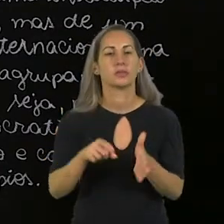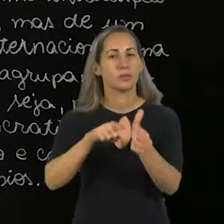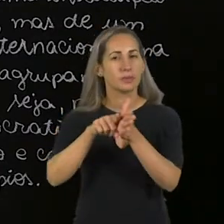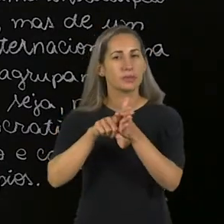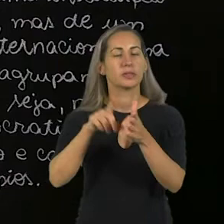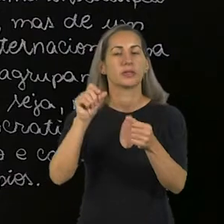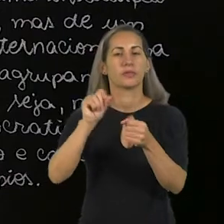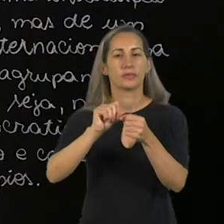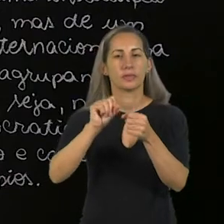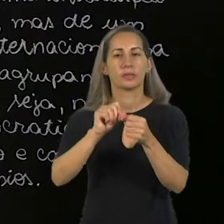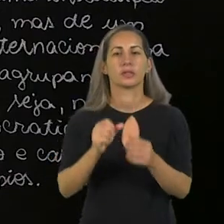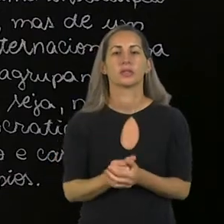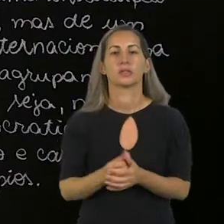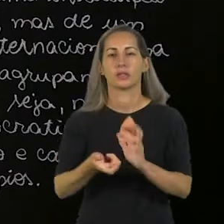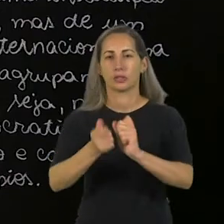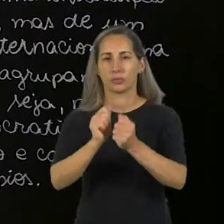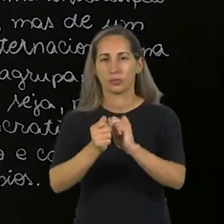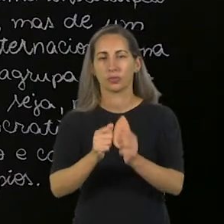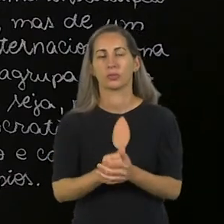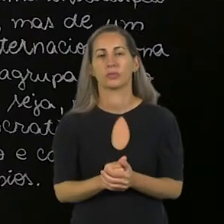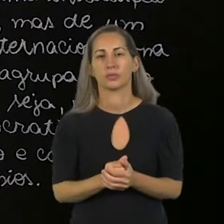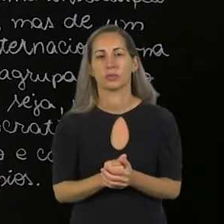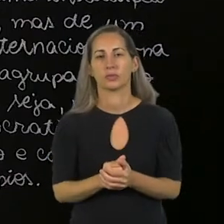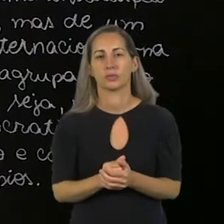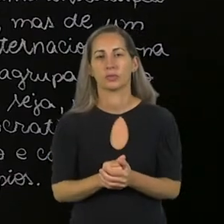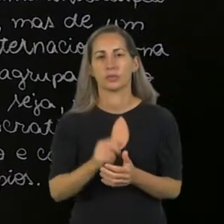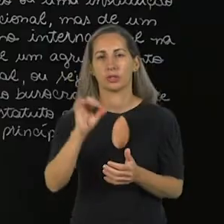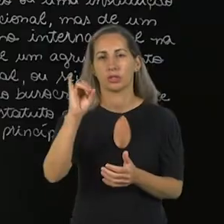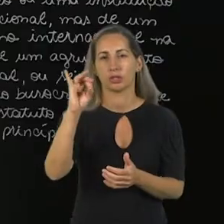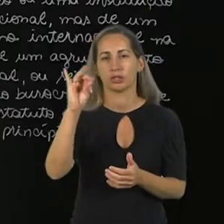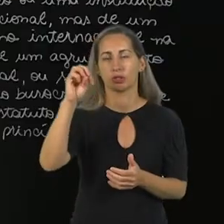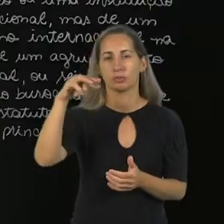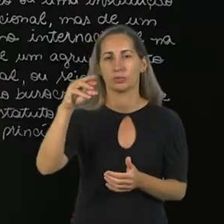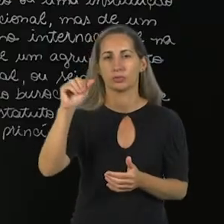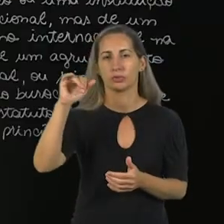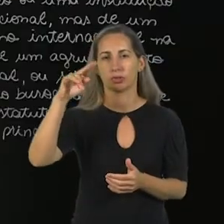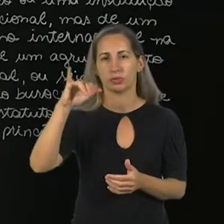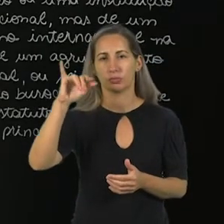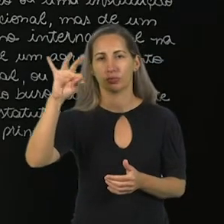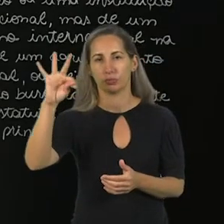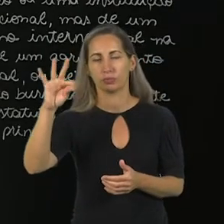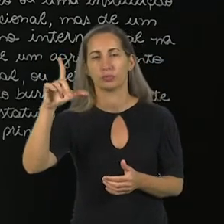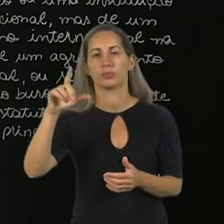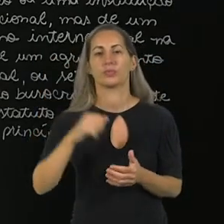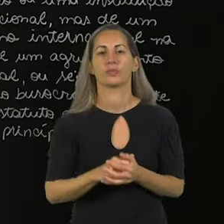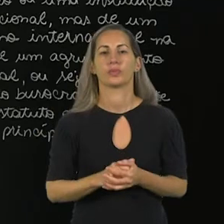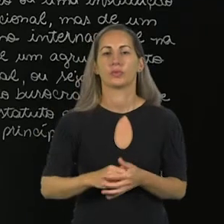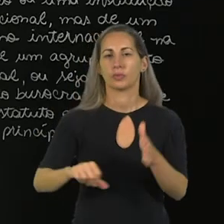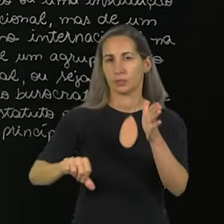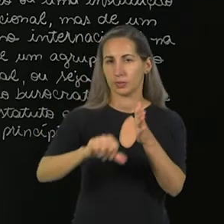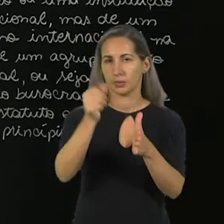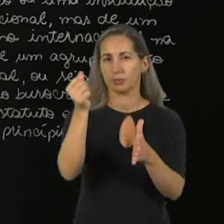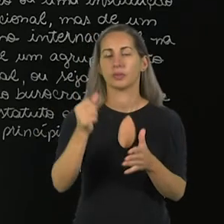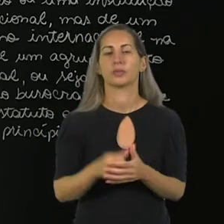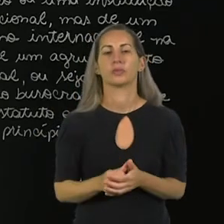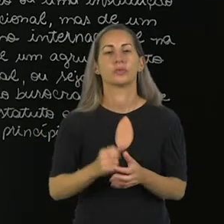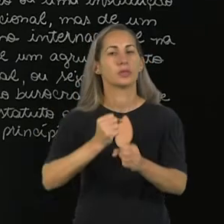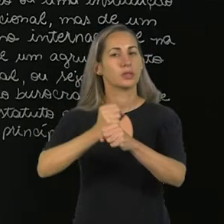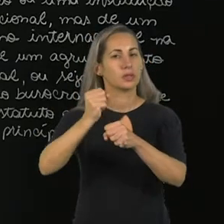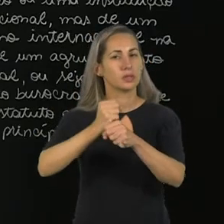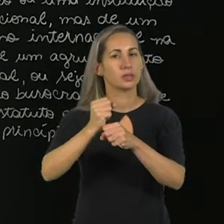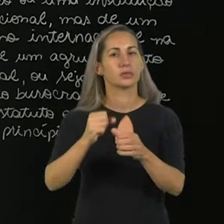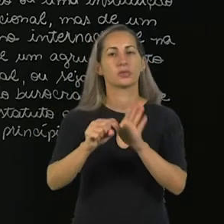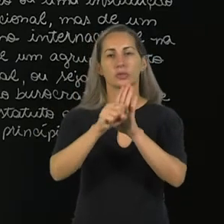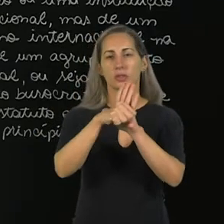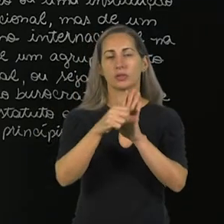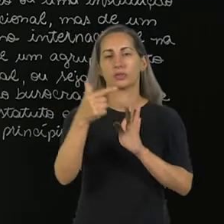pesquisa feita pelo economista estadunidense Jim O'Neill, quando, nos primeiros anos do